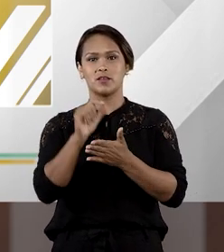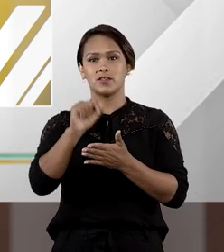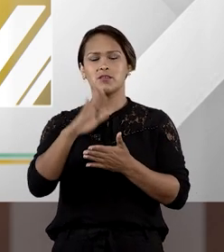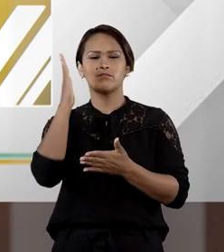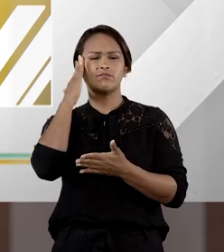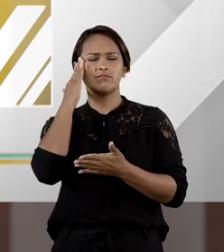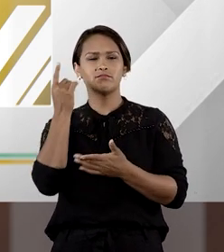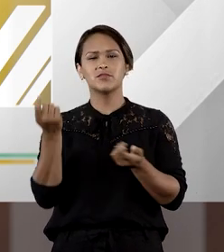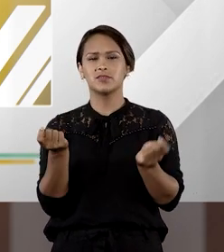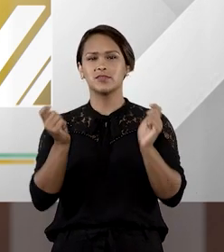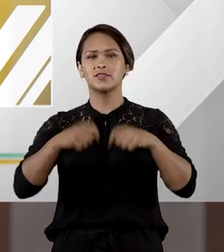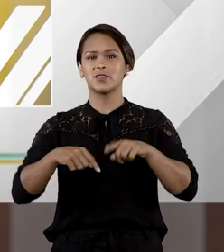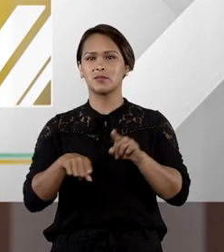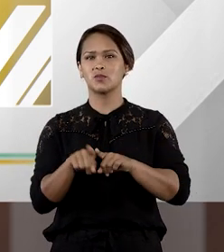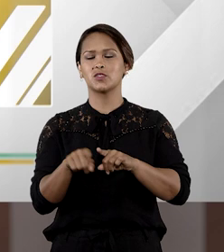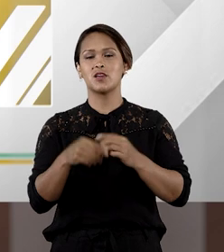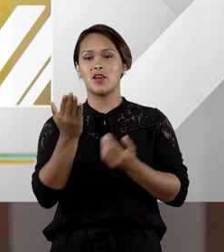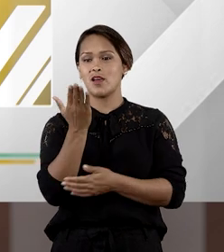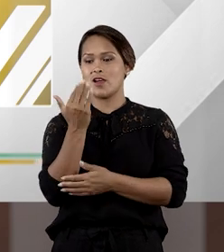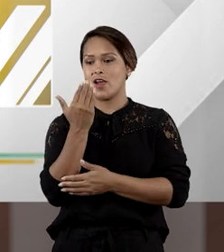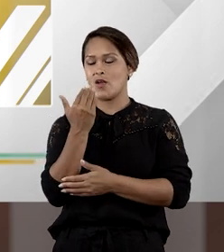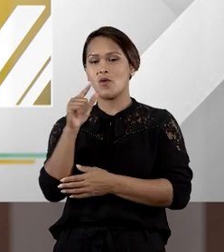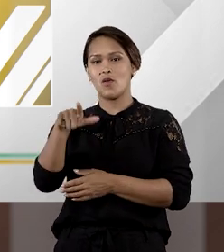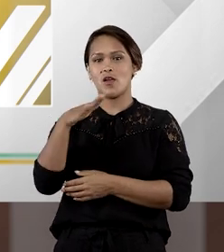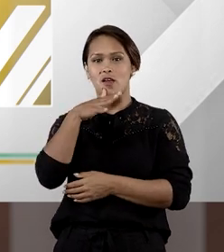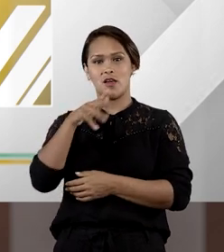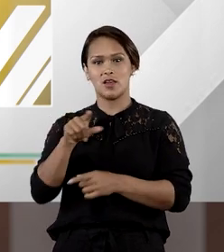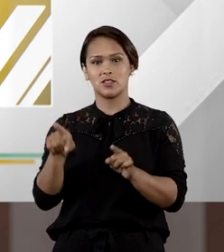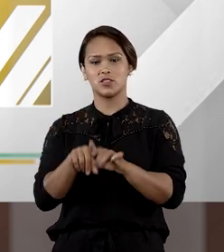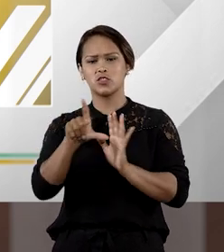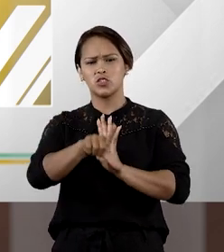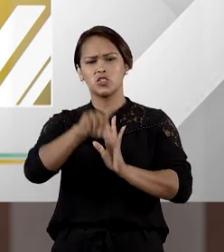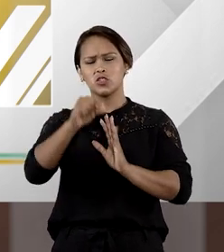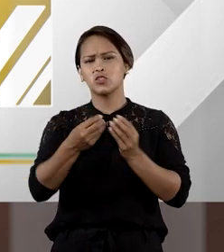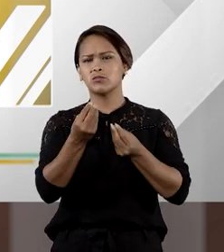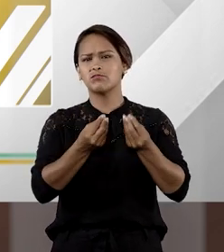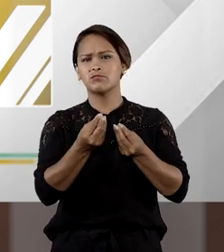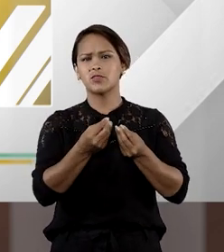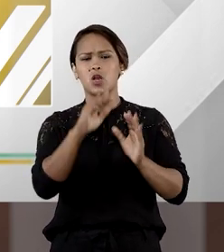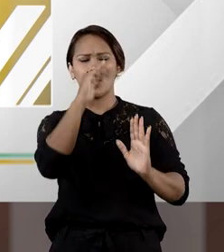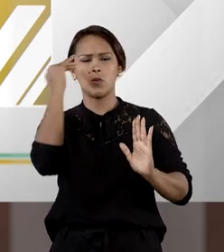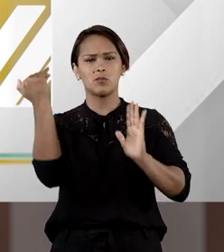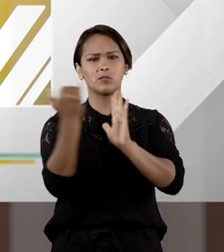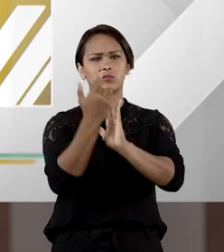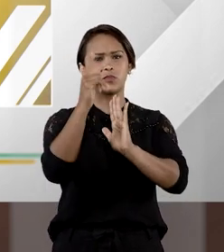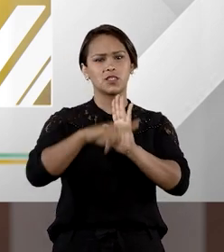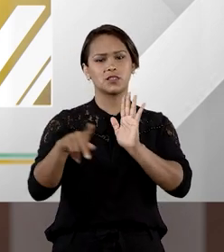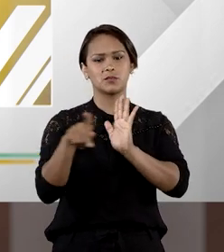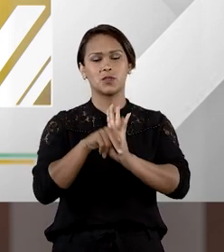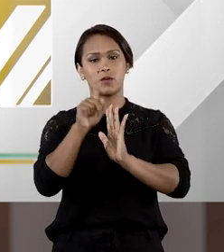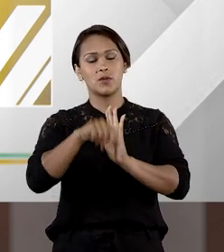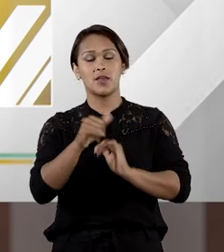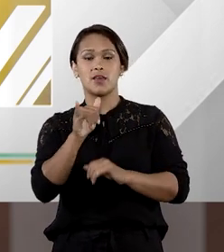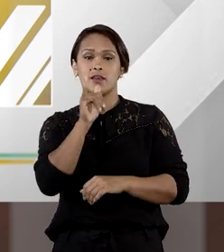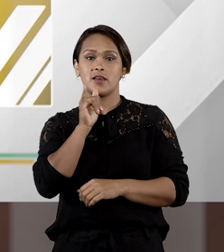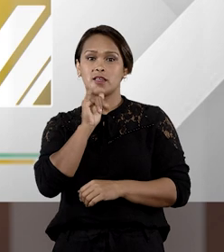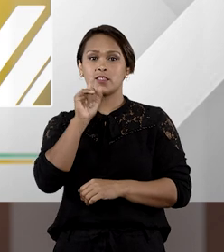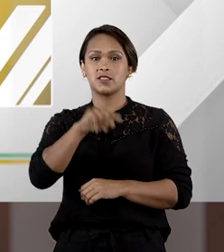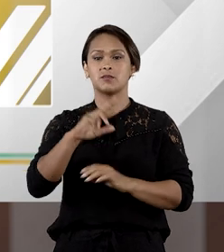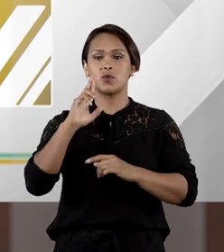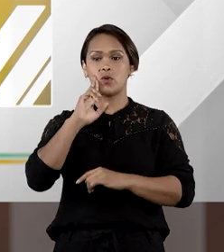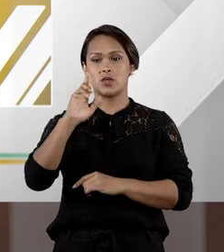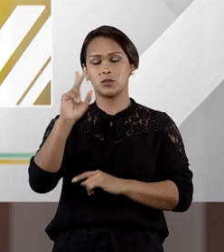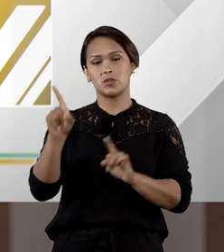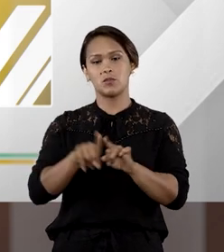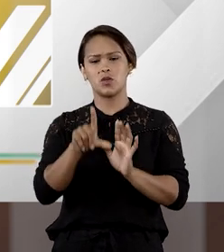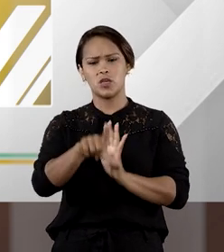de saber se é possível ao alimentante escolher a forma de satisfazer a obrigação alimentar. Por exemplo, o